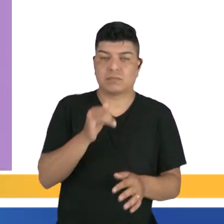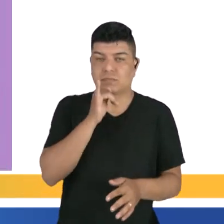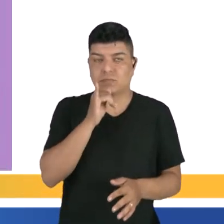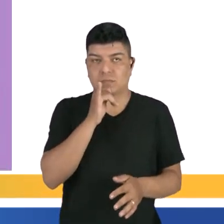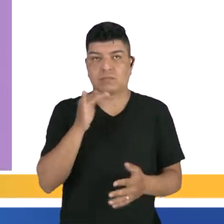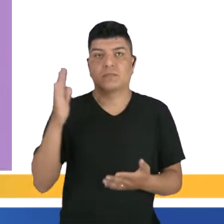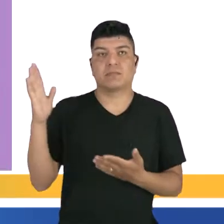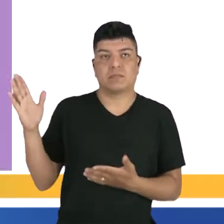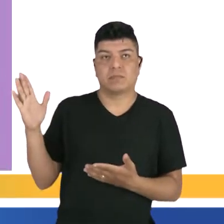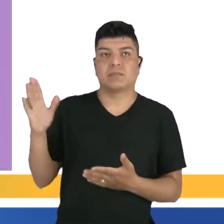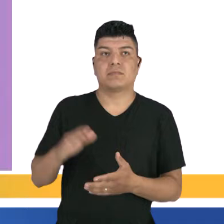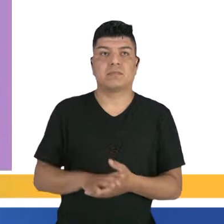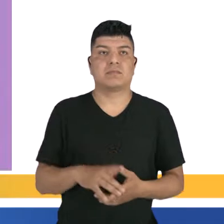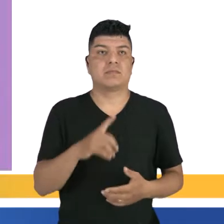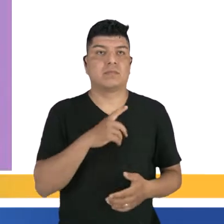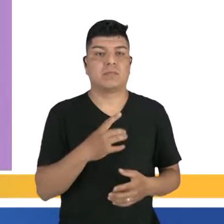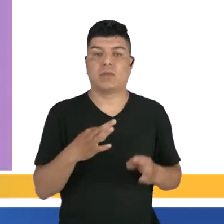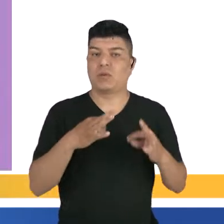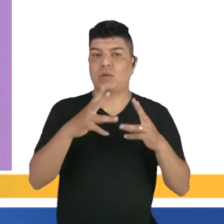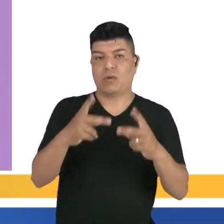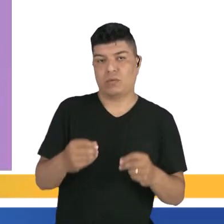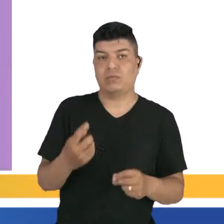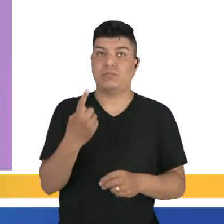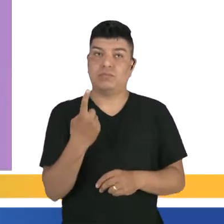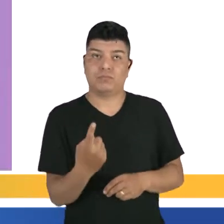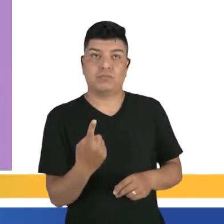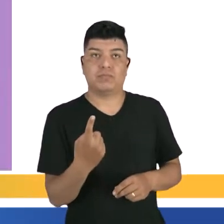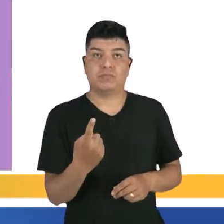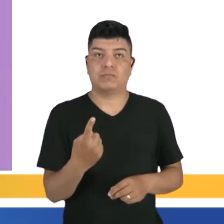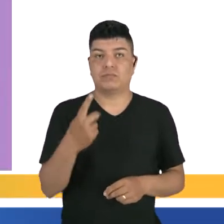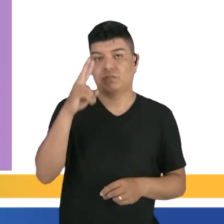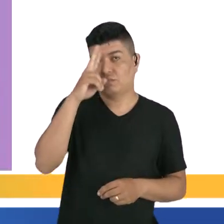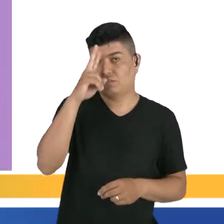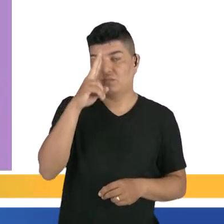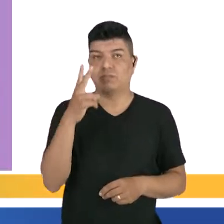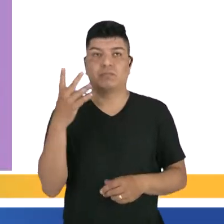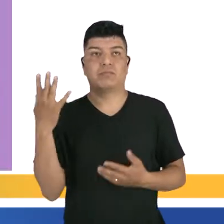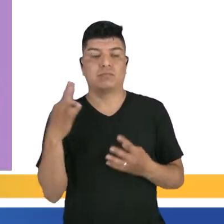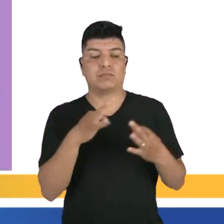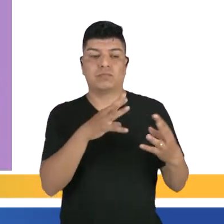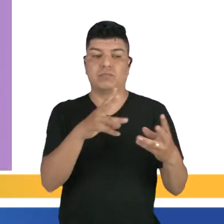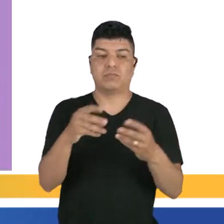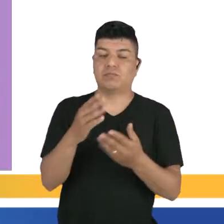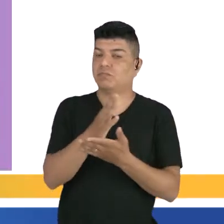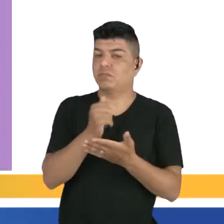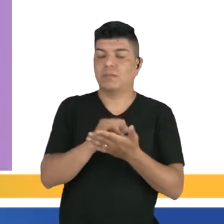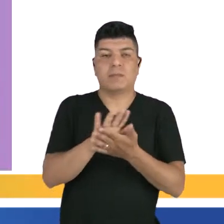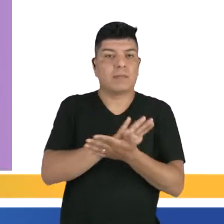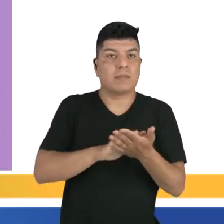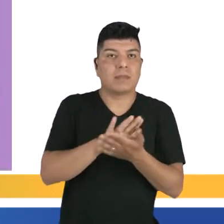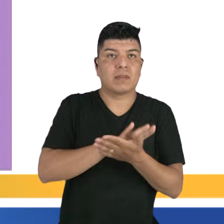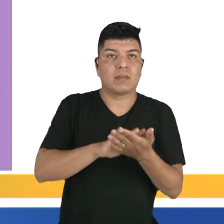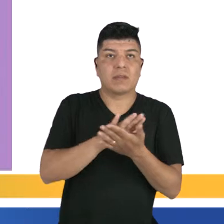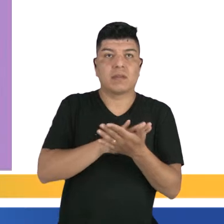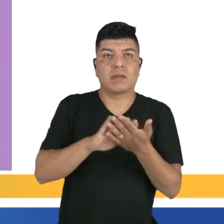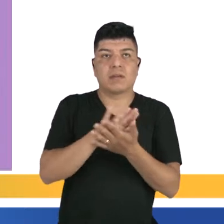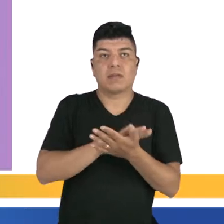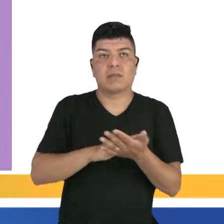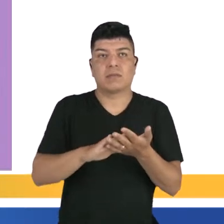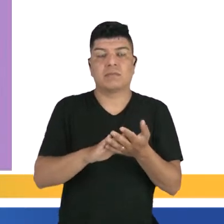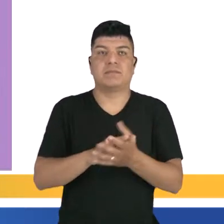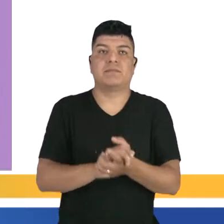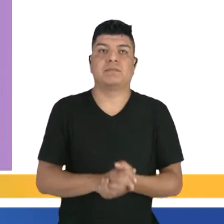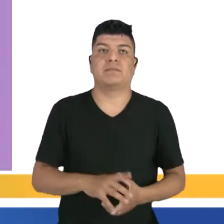essa representação. Eu tenho aqui o todo, Imagine uma pizza, inteira, sem ser dividida, eu chamo ela de um